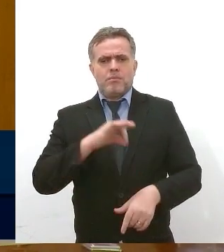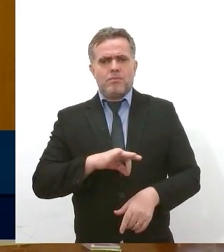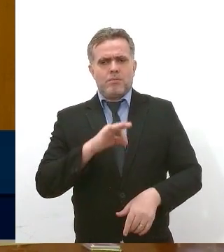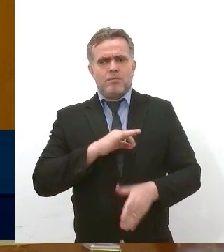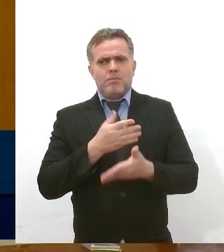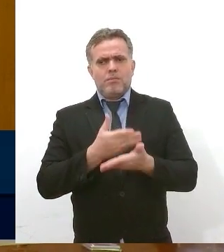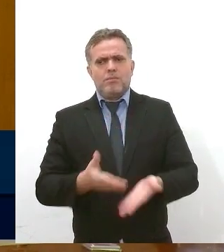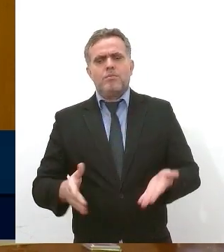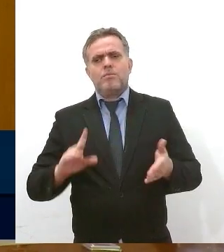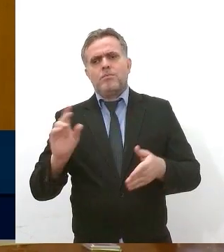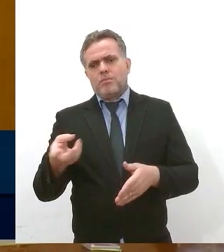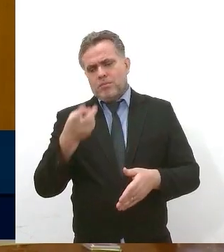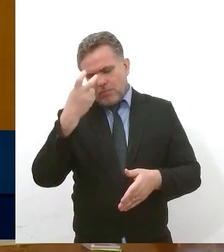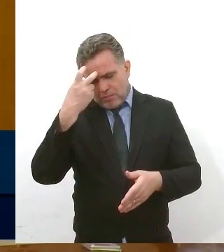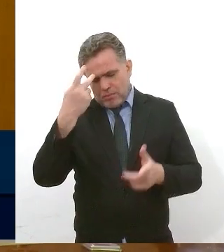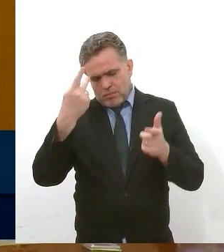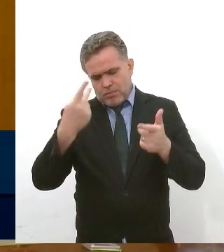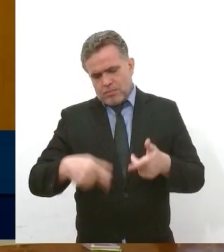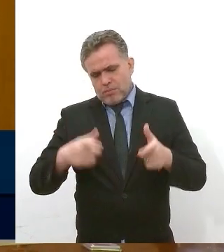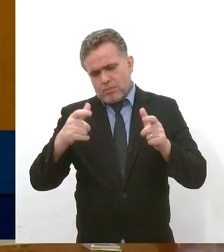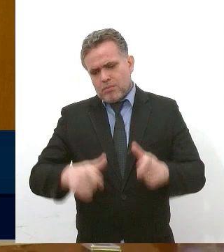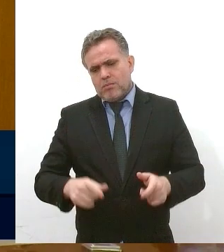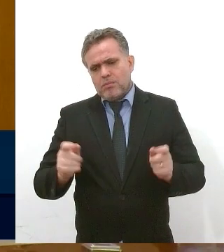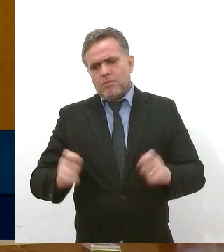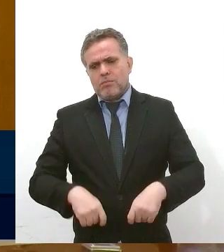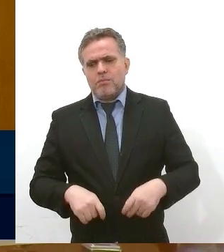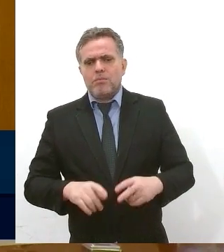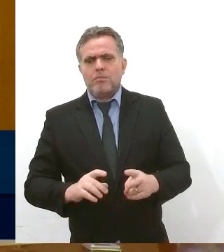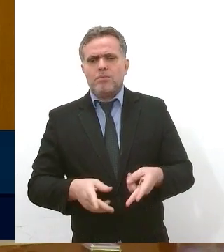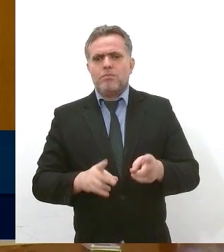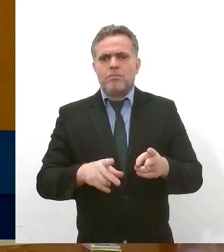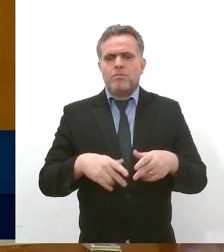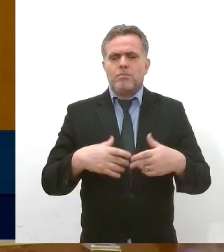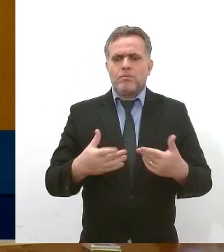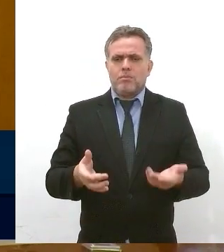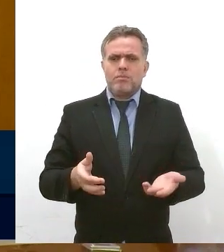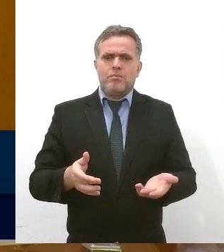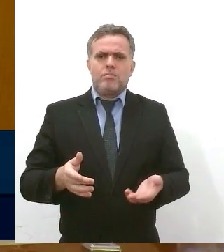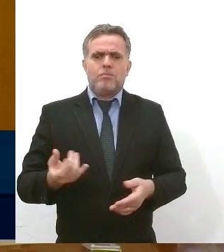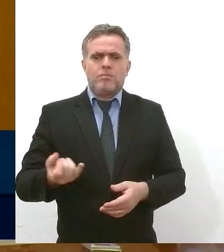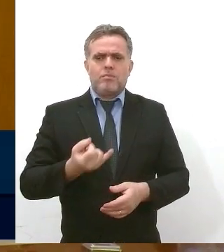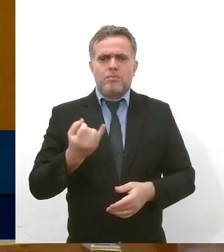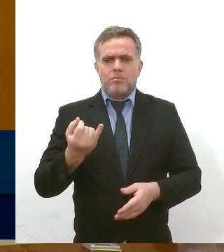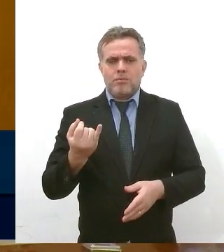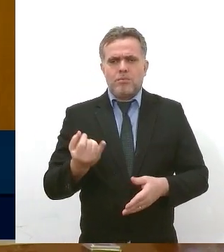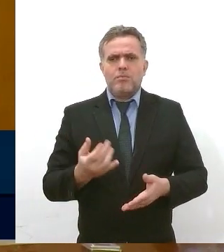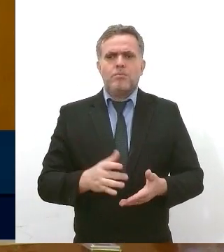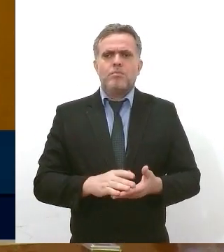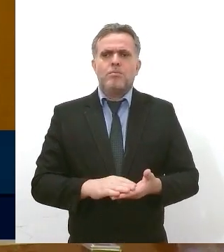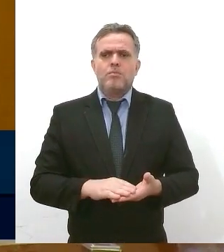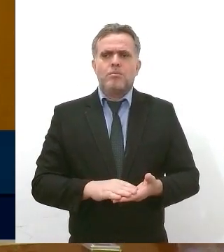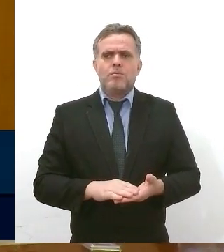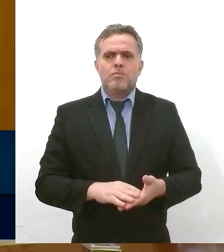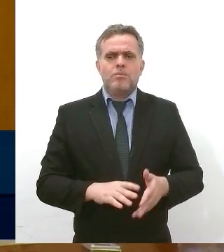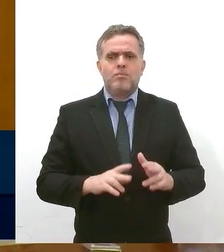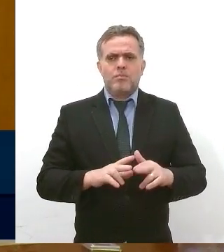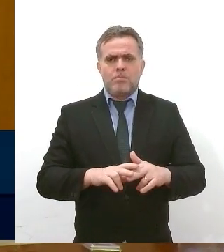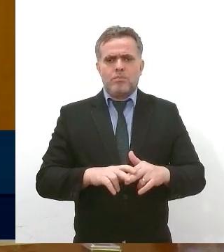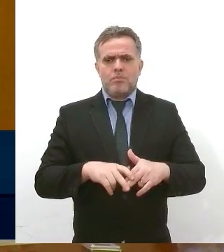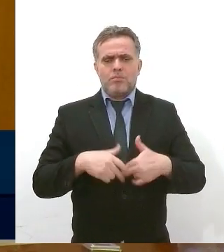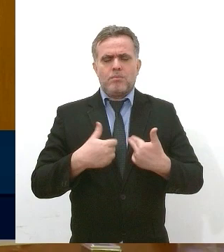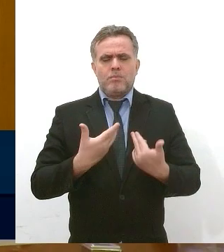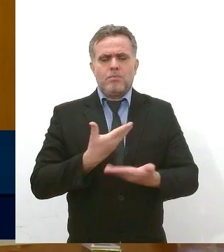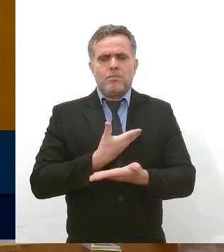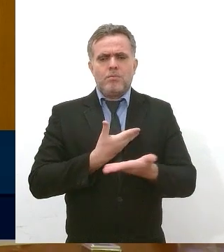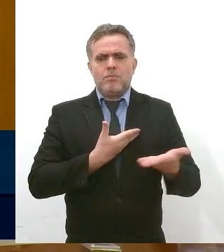na promoção desse setor turístico tão importante. Então, meus amigos e minhas amigas, penso que